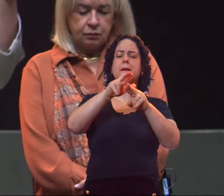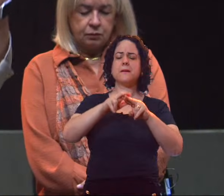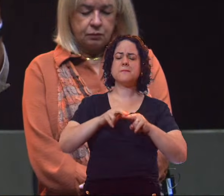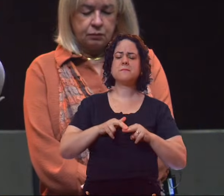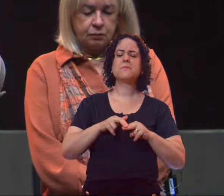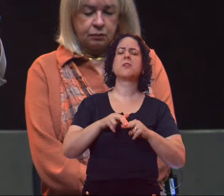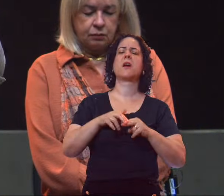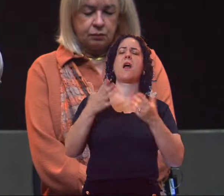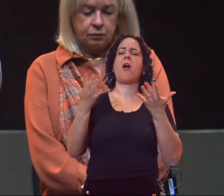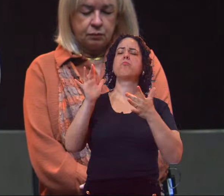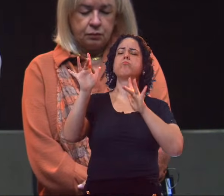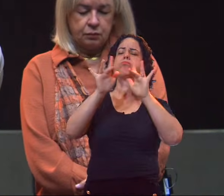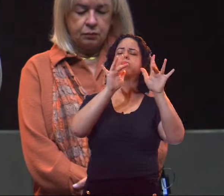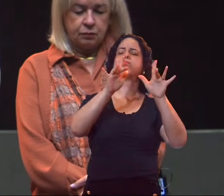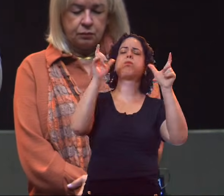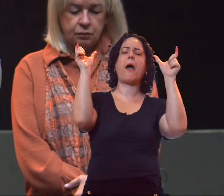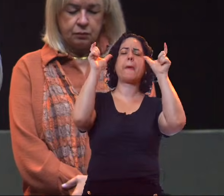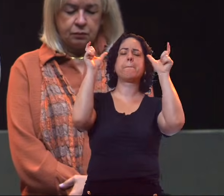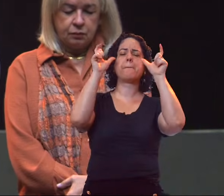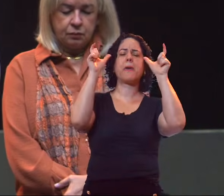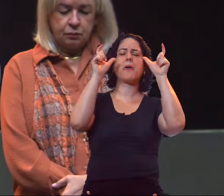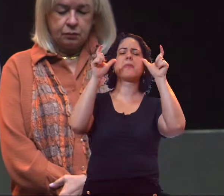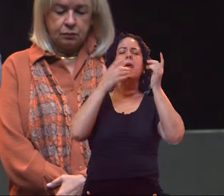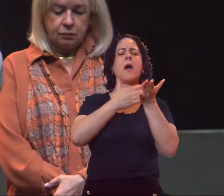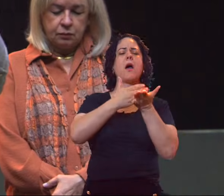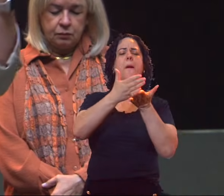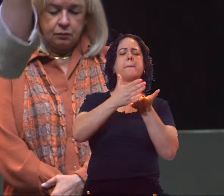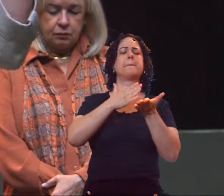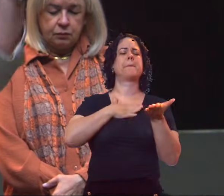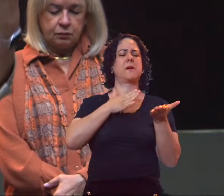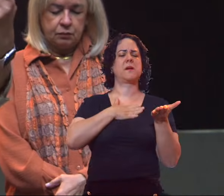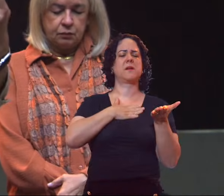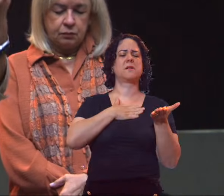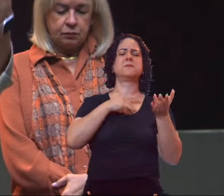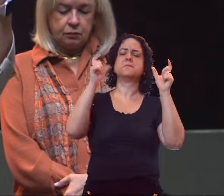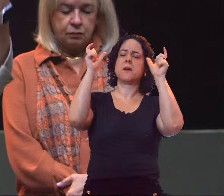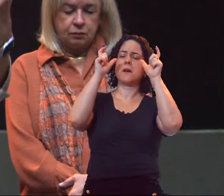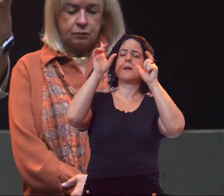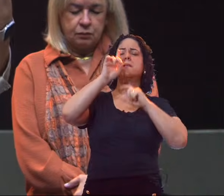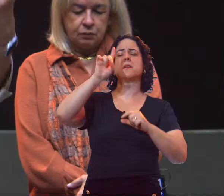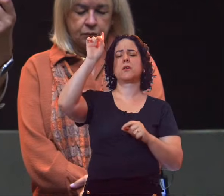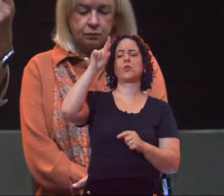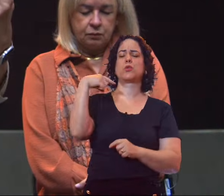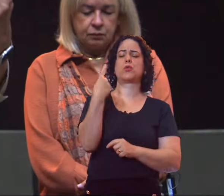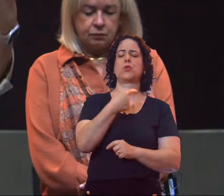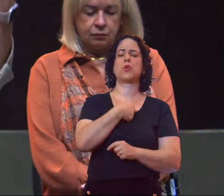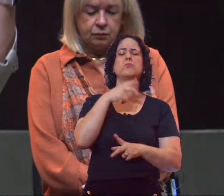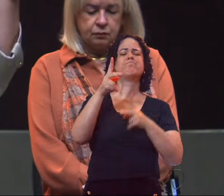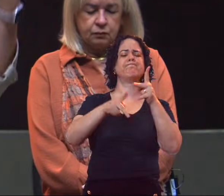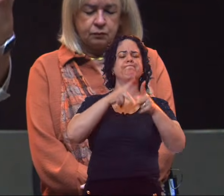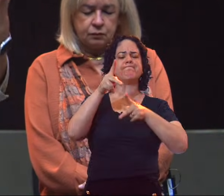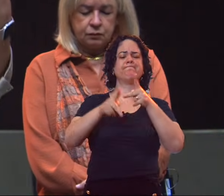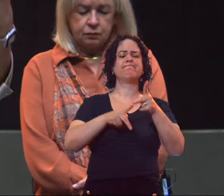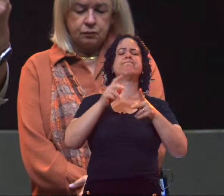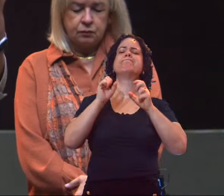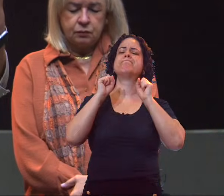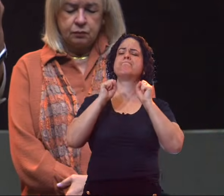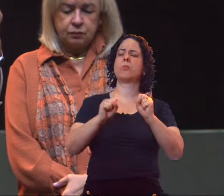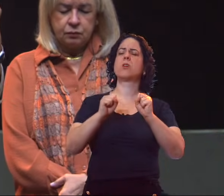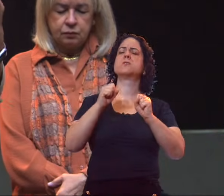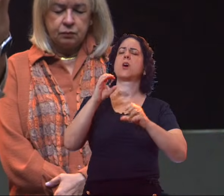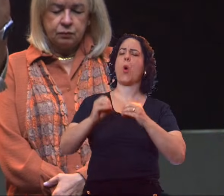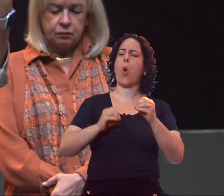Deus, desperta as nossas vidas, a começar em mim. Desperta, Deus, o nosso povo, para que a tua obra